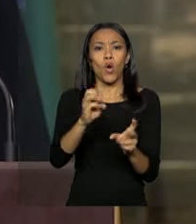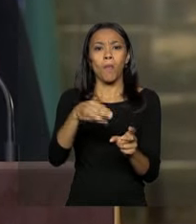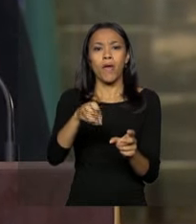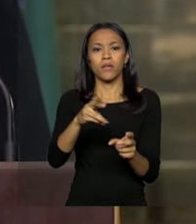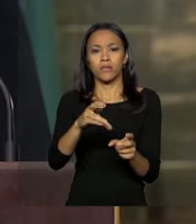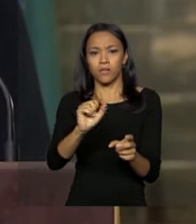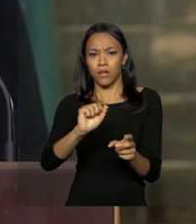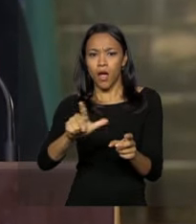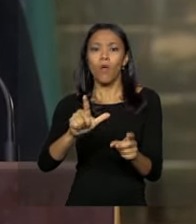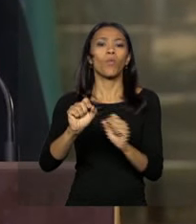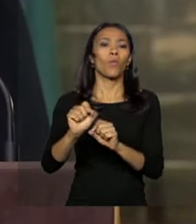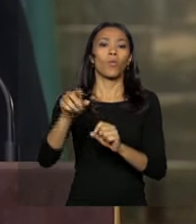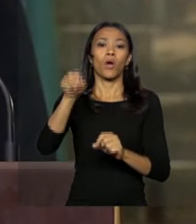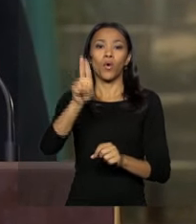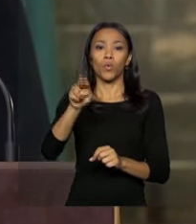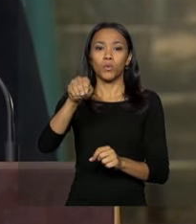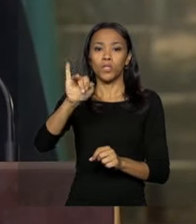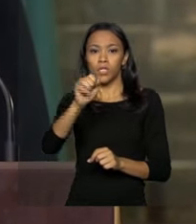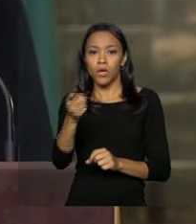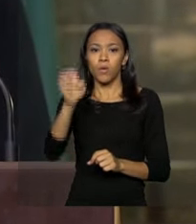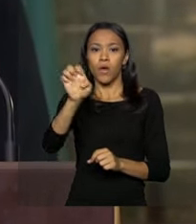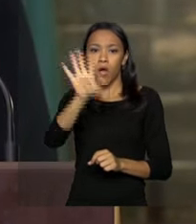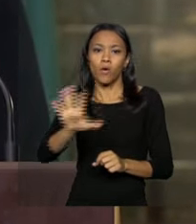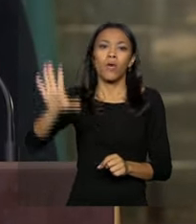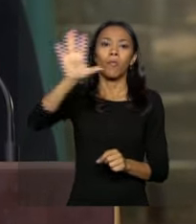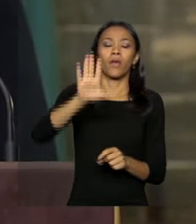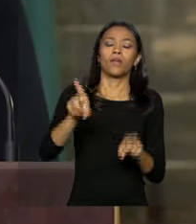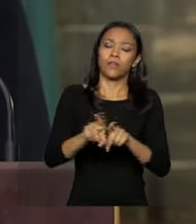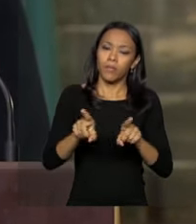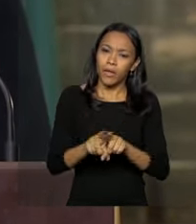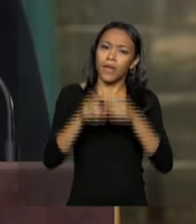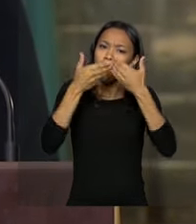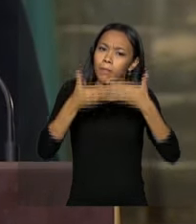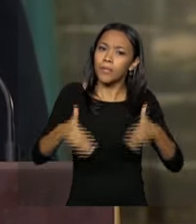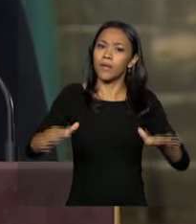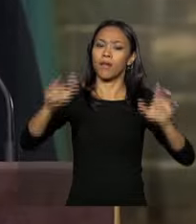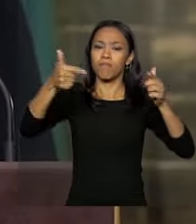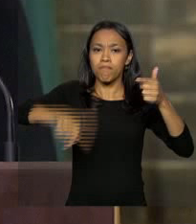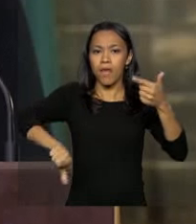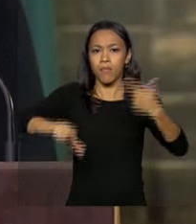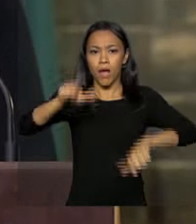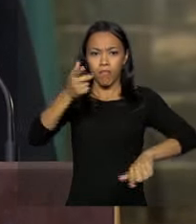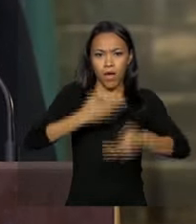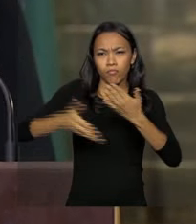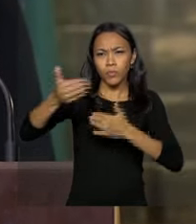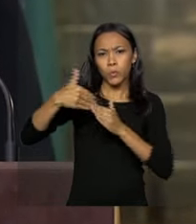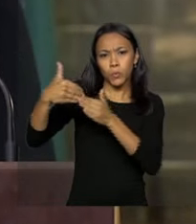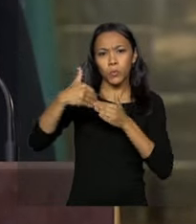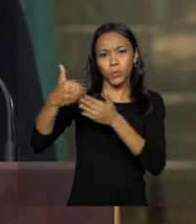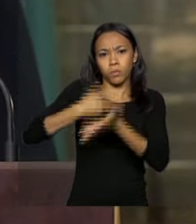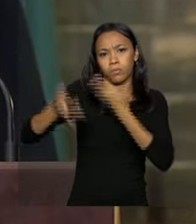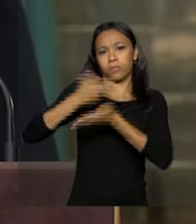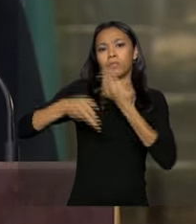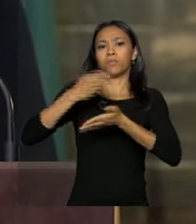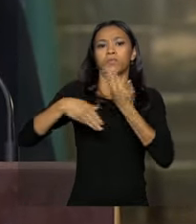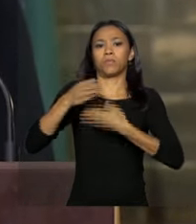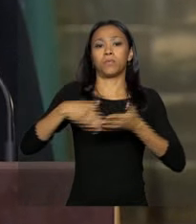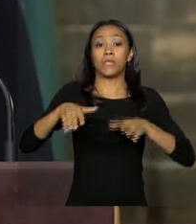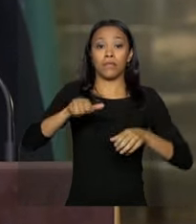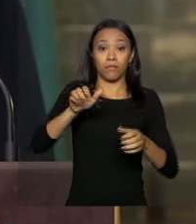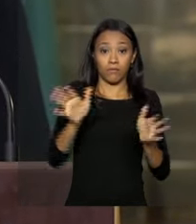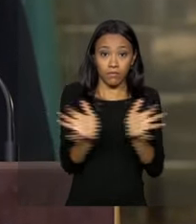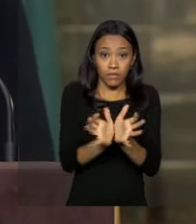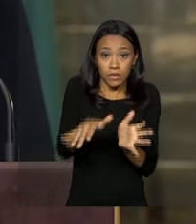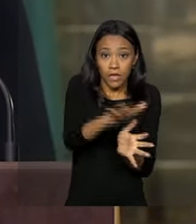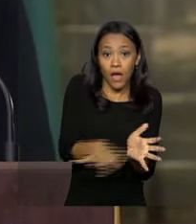com a União Europeia, que nos permitirá ampliar e diversificar nosso intercâmbio comercial.